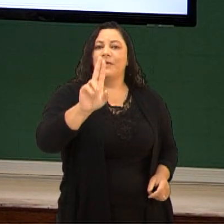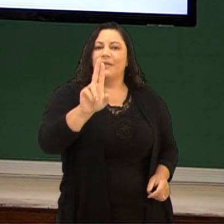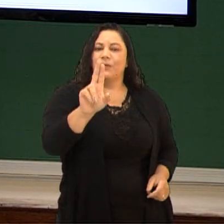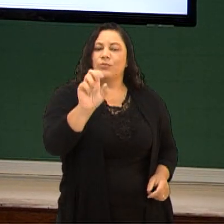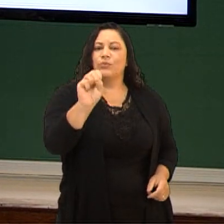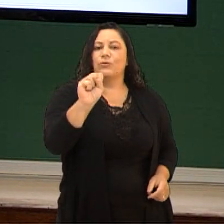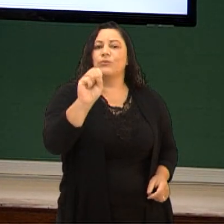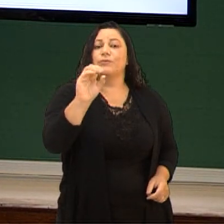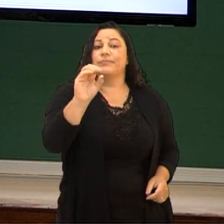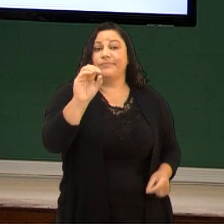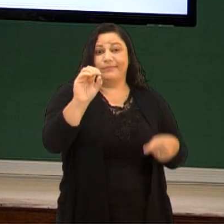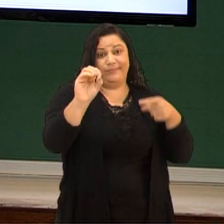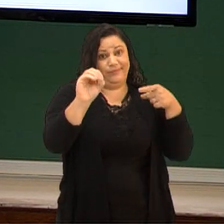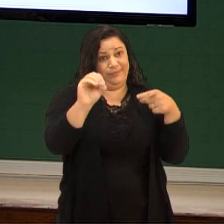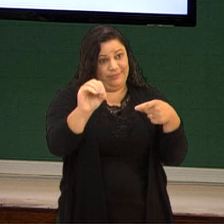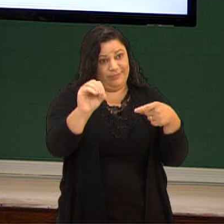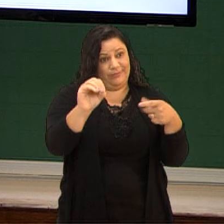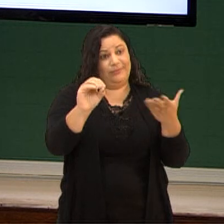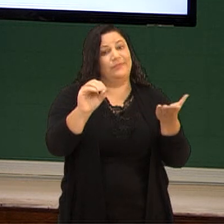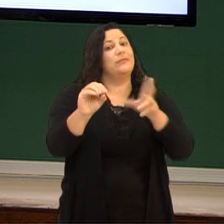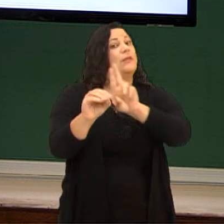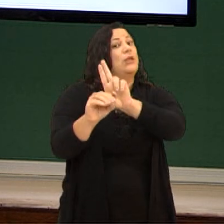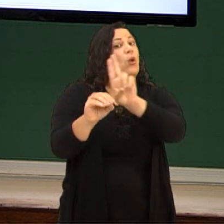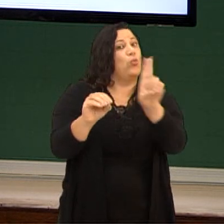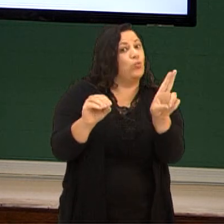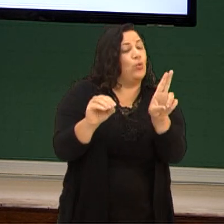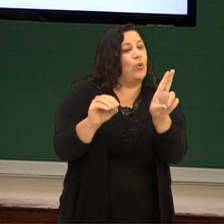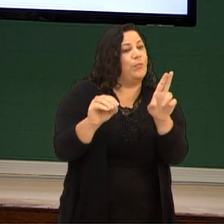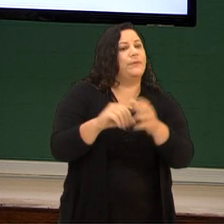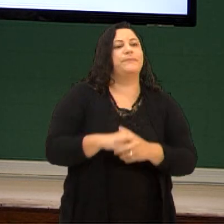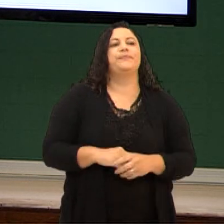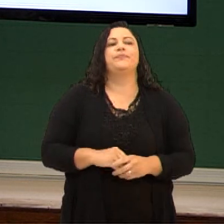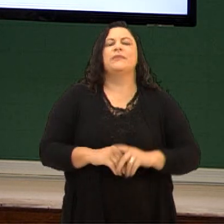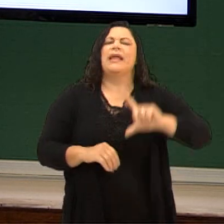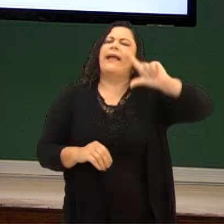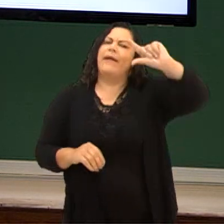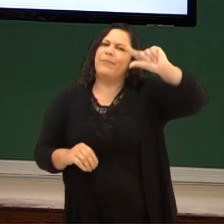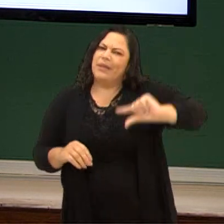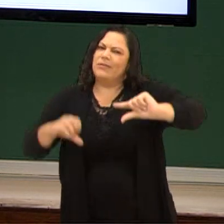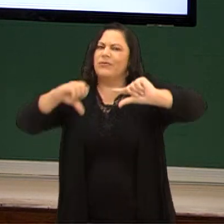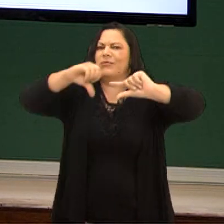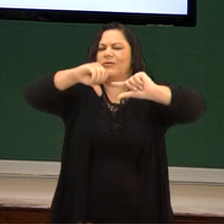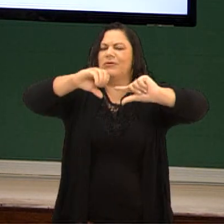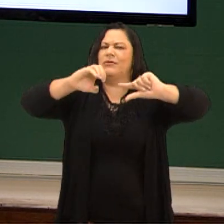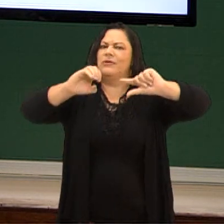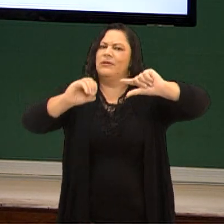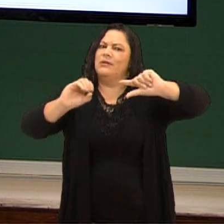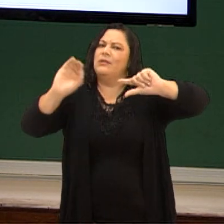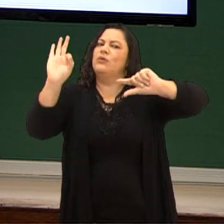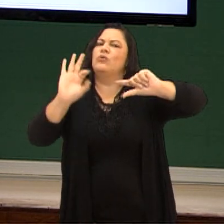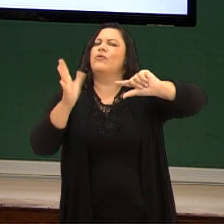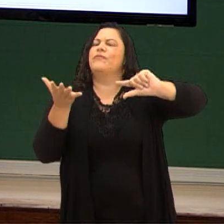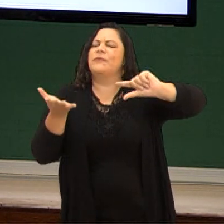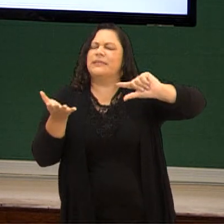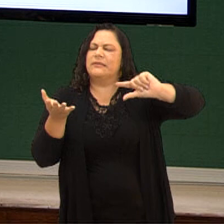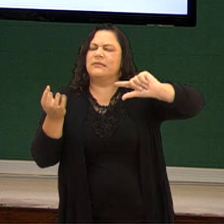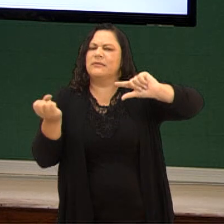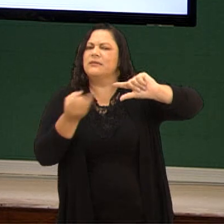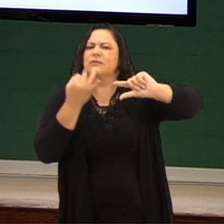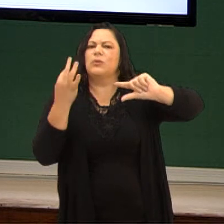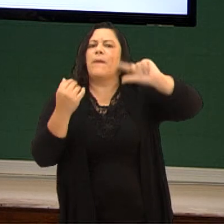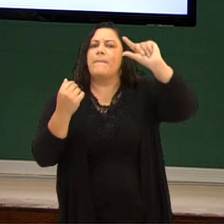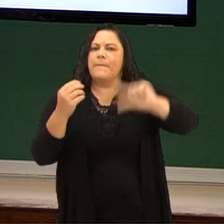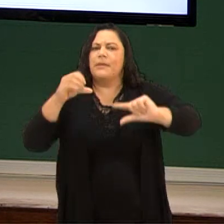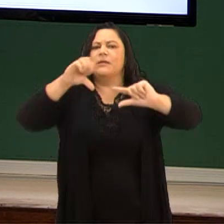que a professora colocou aqui em azul na tela para vocês, que diz menor que 90 graus e classifica-se como agudo. Se eu colocar o meu medidor de